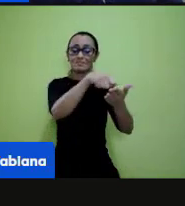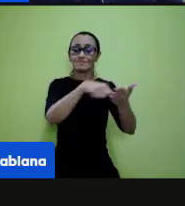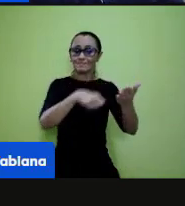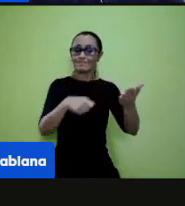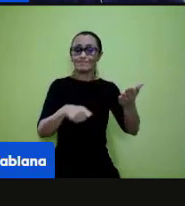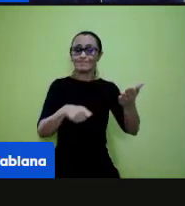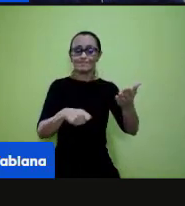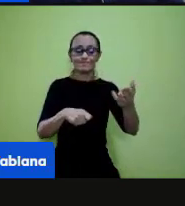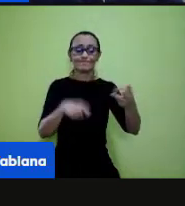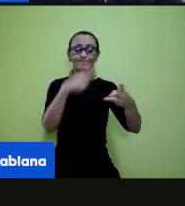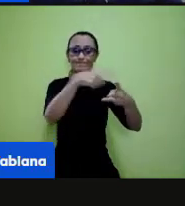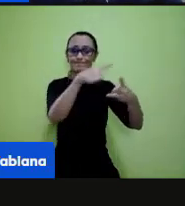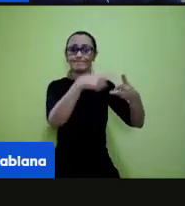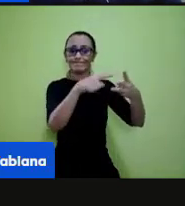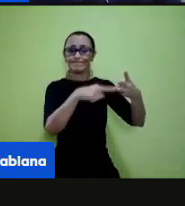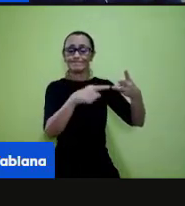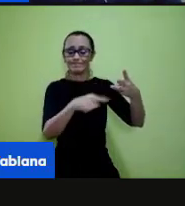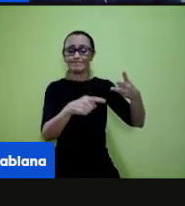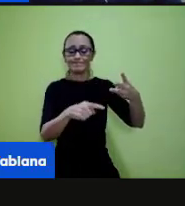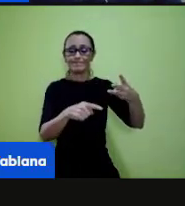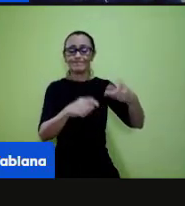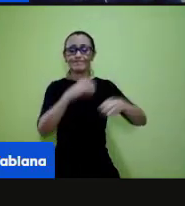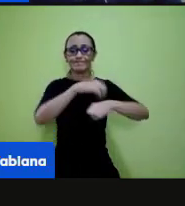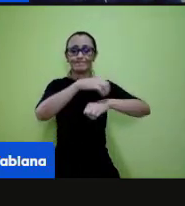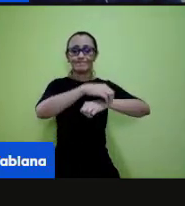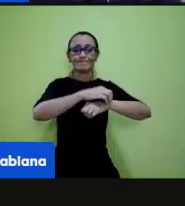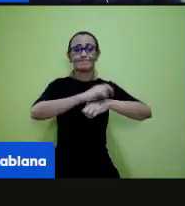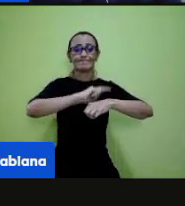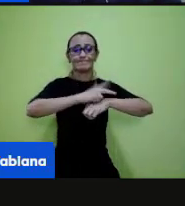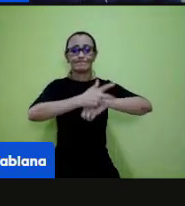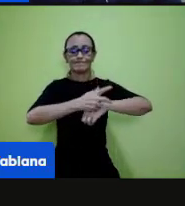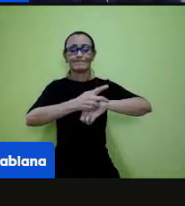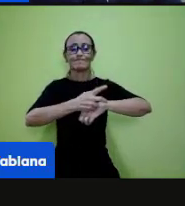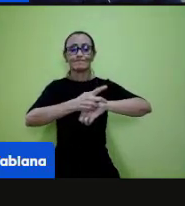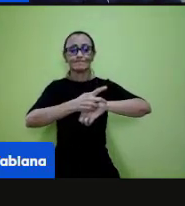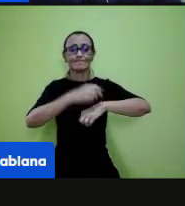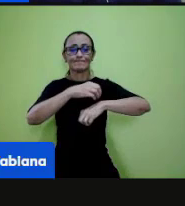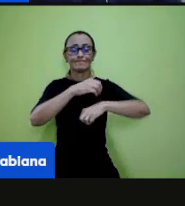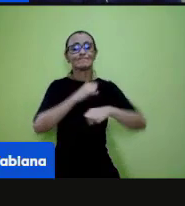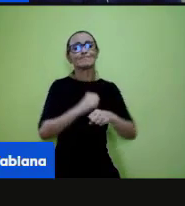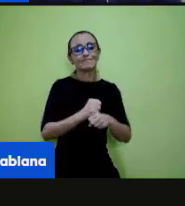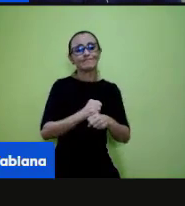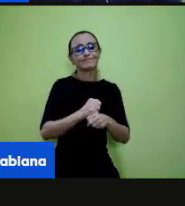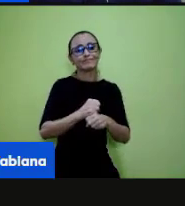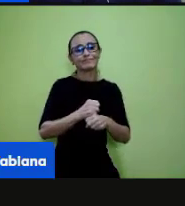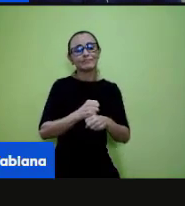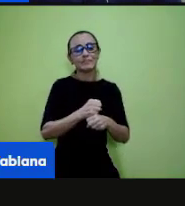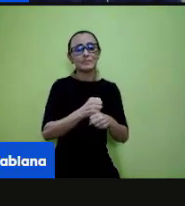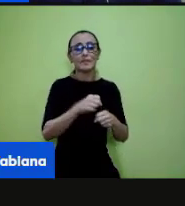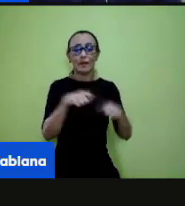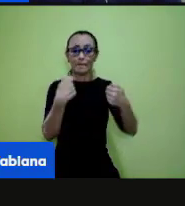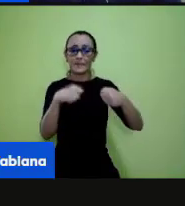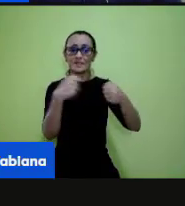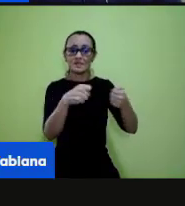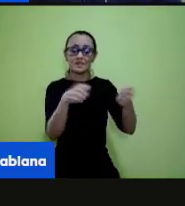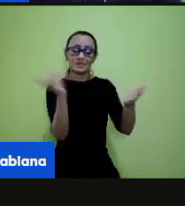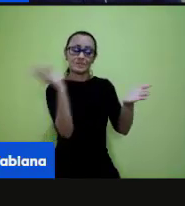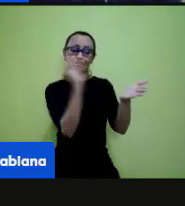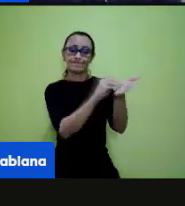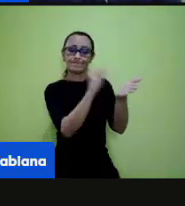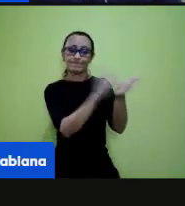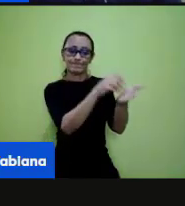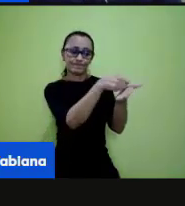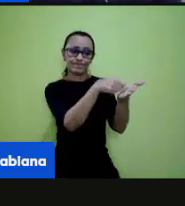de notificação compulsória, ou seja, são obrigatórias, a notificação dessas doenças, porque tem que ser